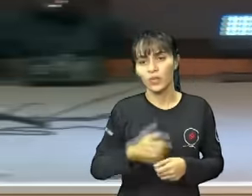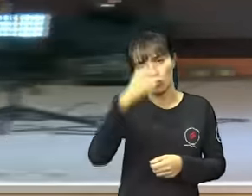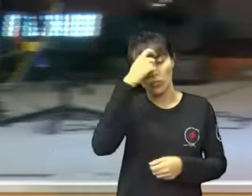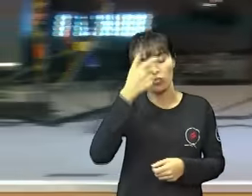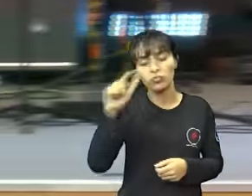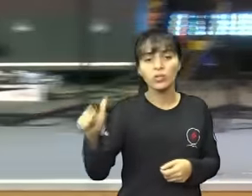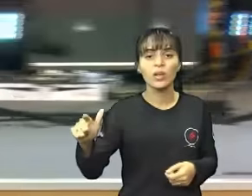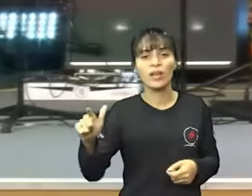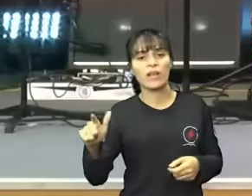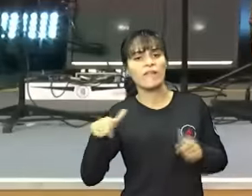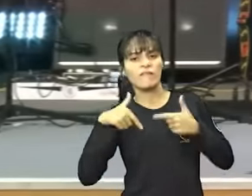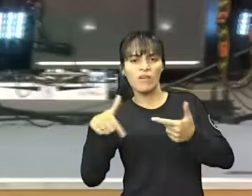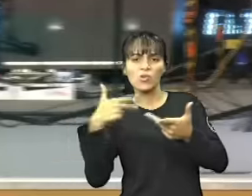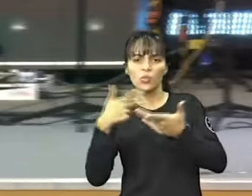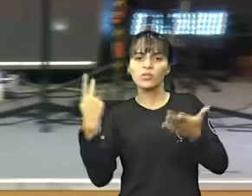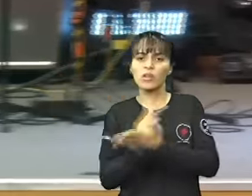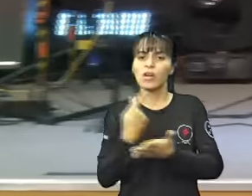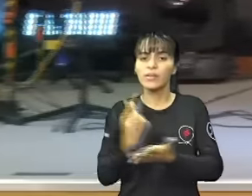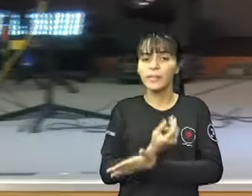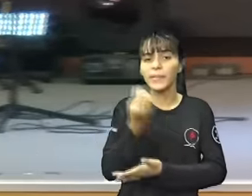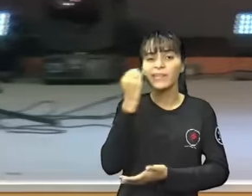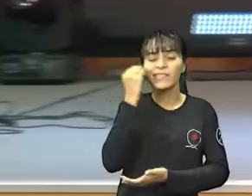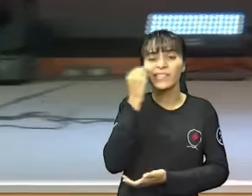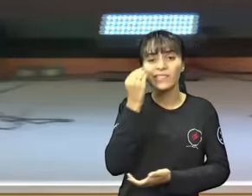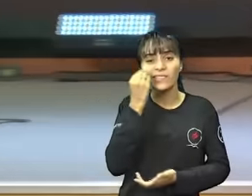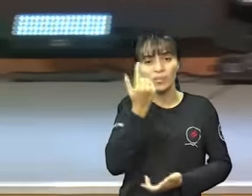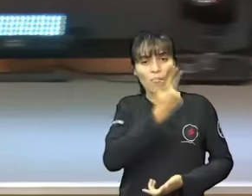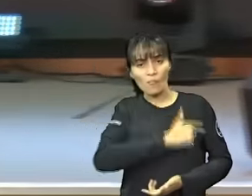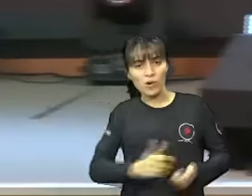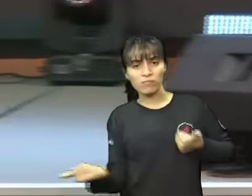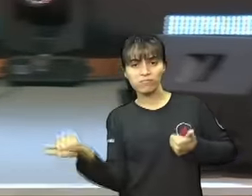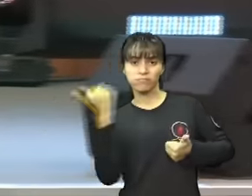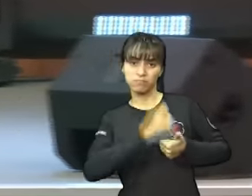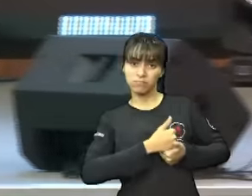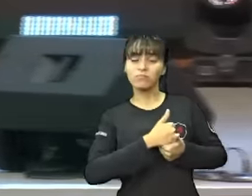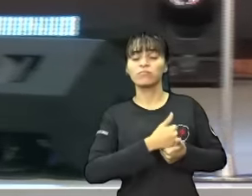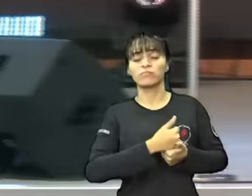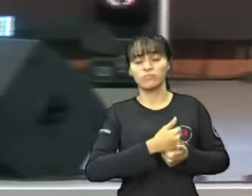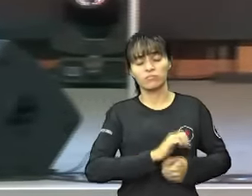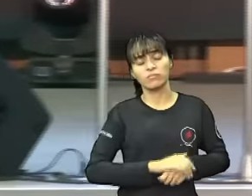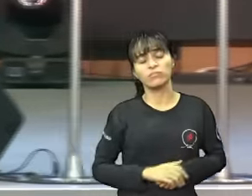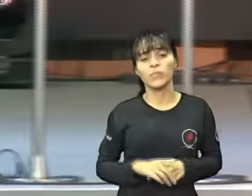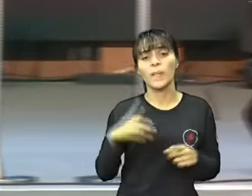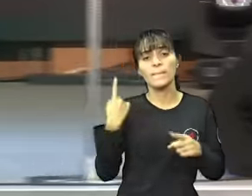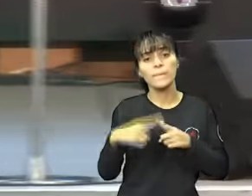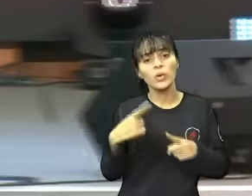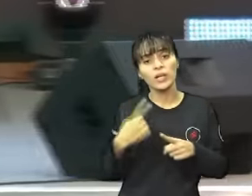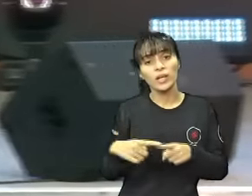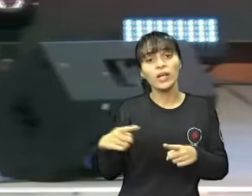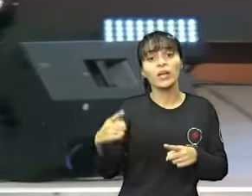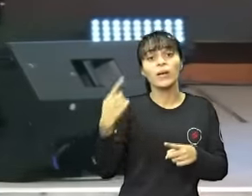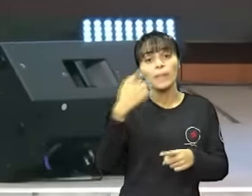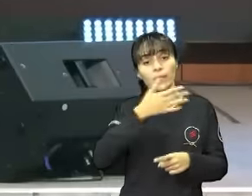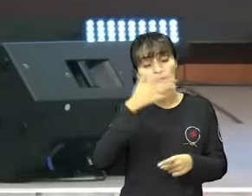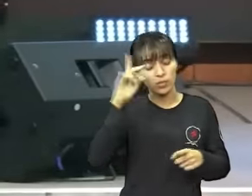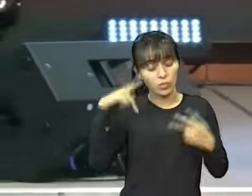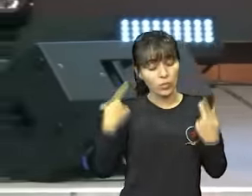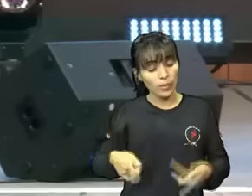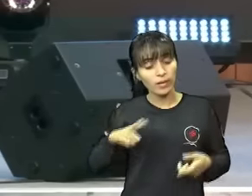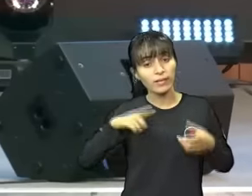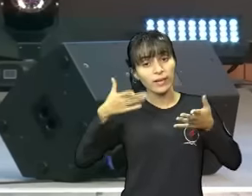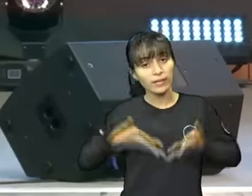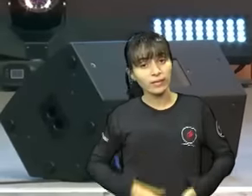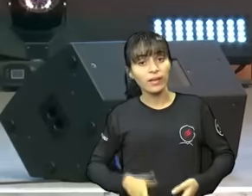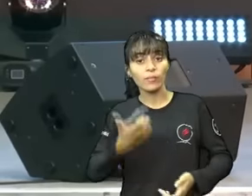faz um monte de porcaria para tentar preencher o vazio existencial de Deus porque você não vai no quando nasce nasce com